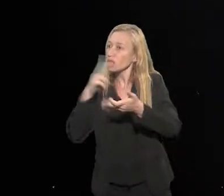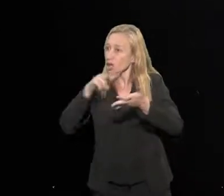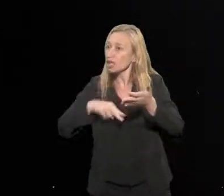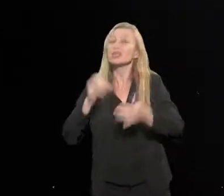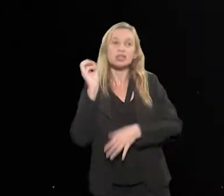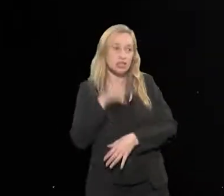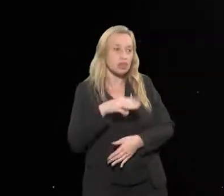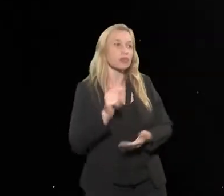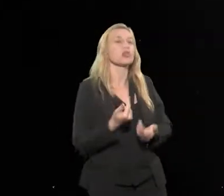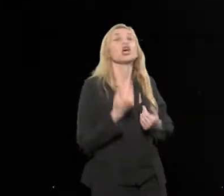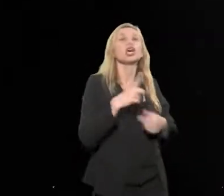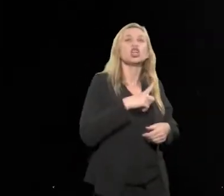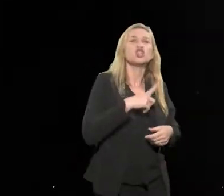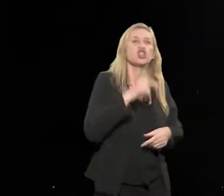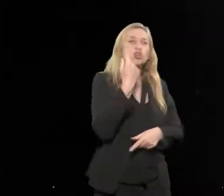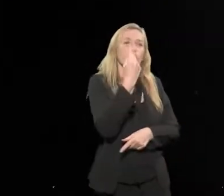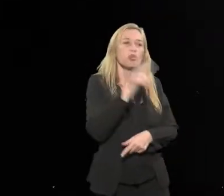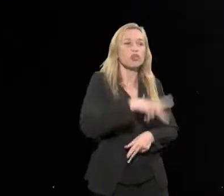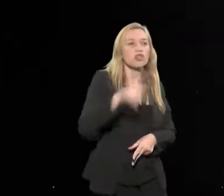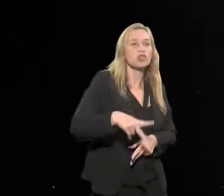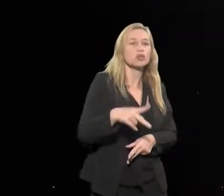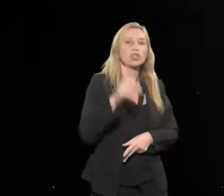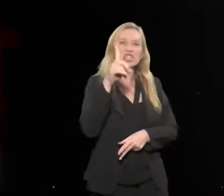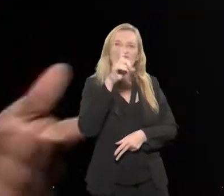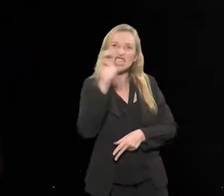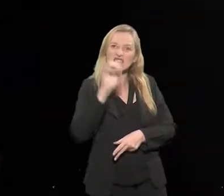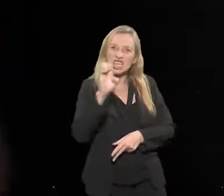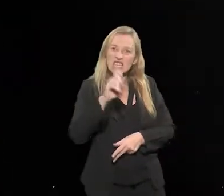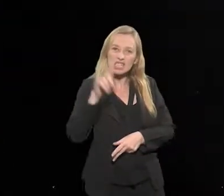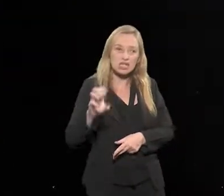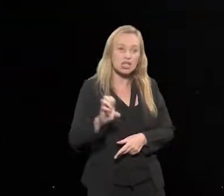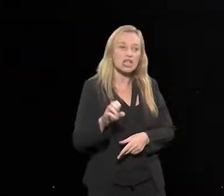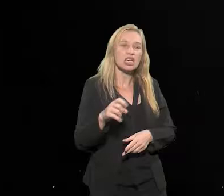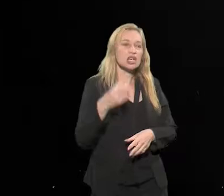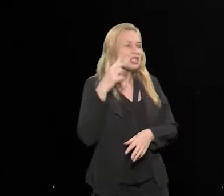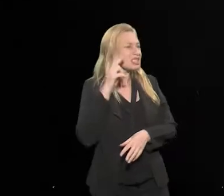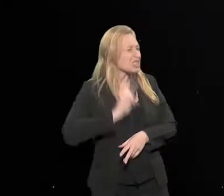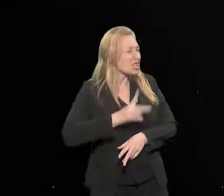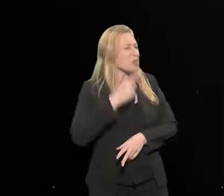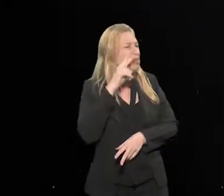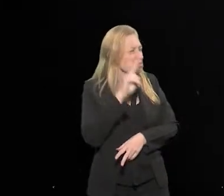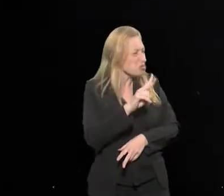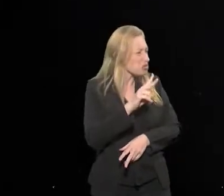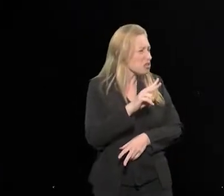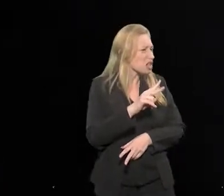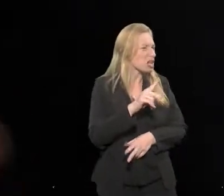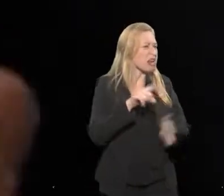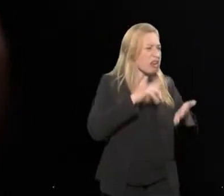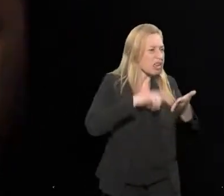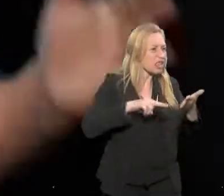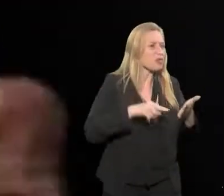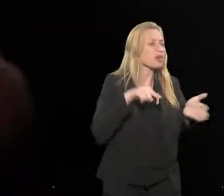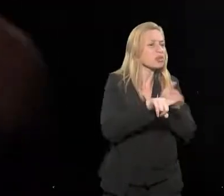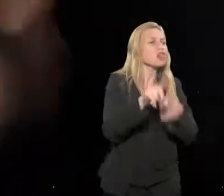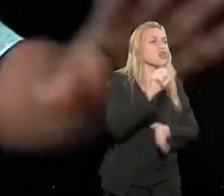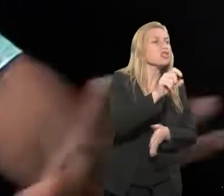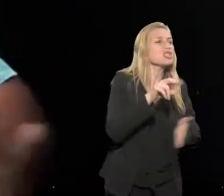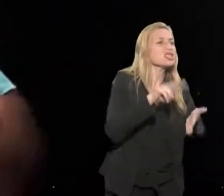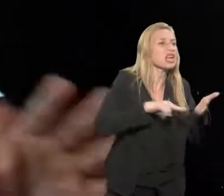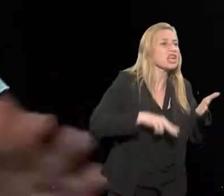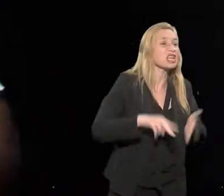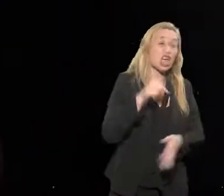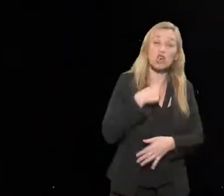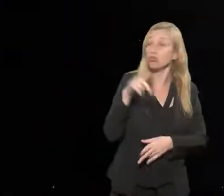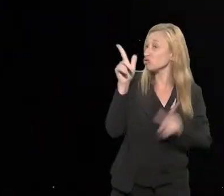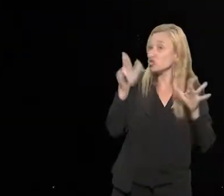a Denise Portinari, da família Portinari, ela passava toda vez e me via lendo um livro. Ela falou, o que você está lendo? Aí eu falava, cada dia eu estou